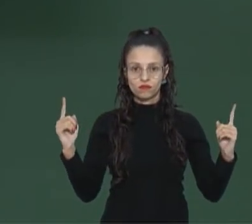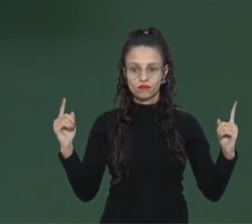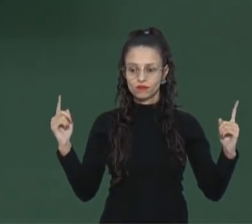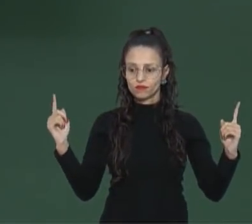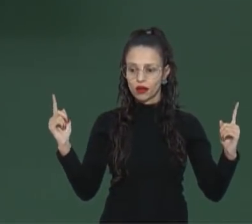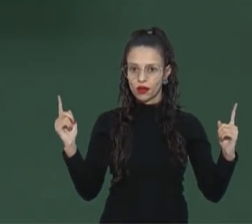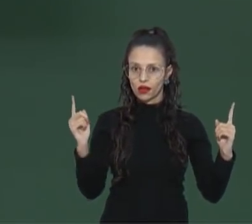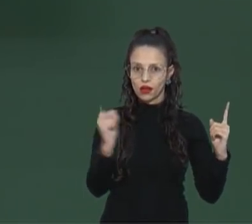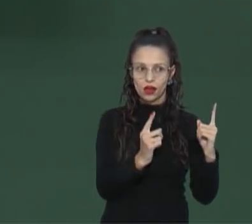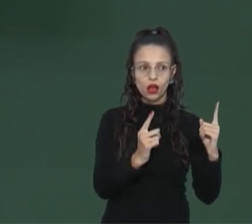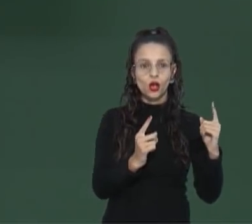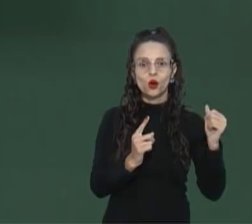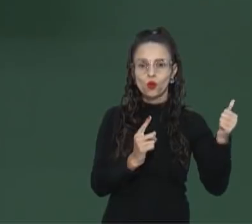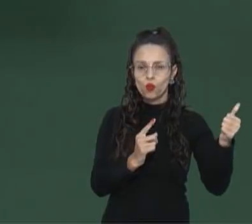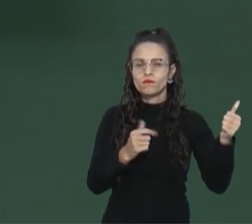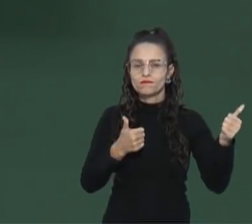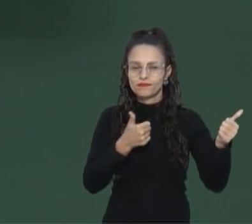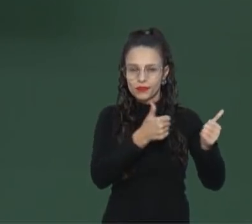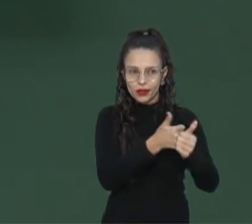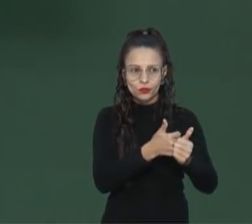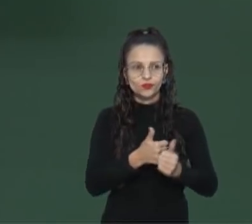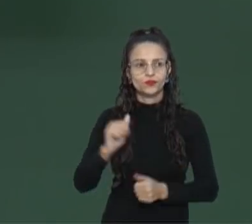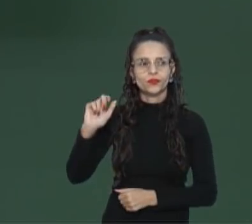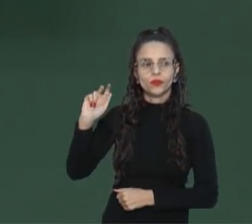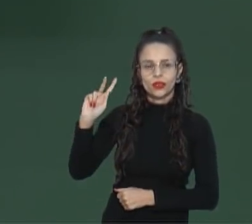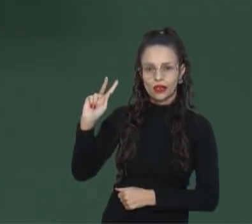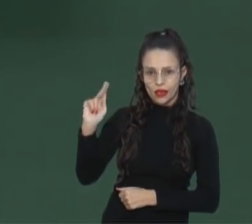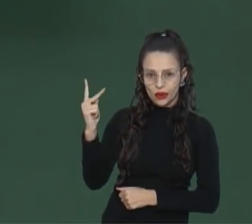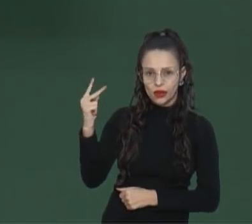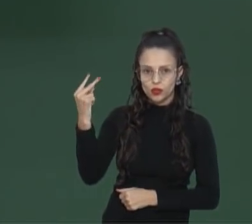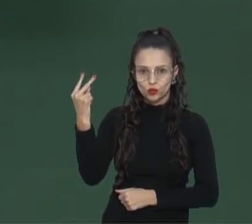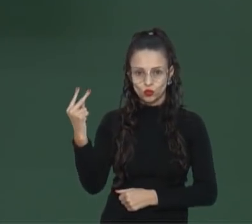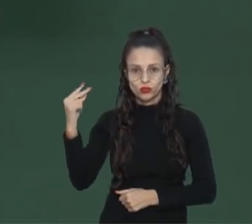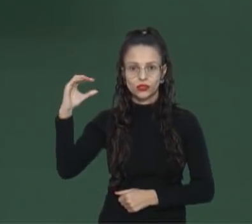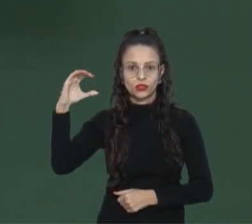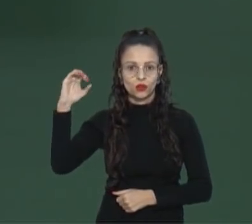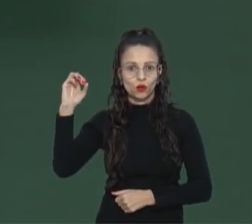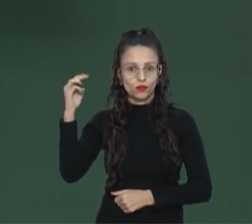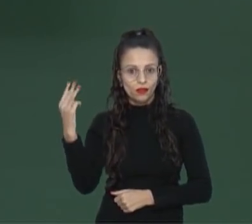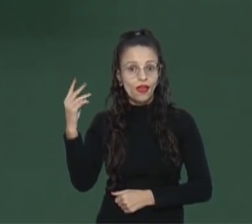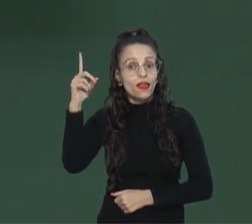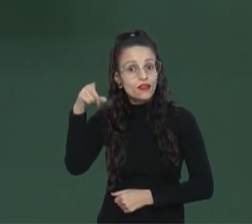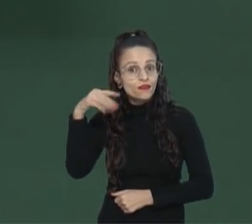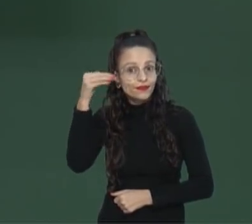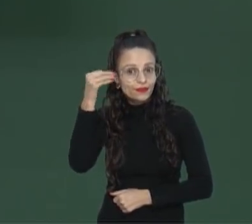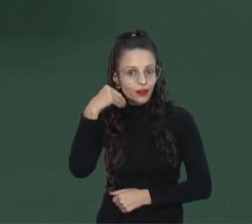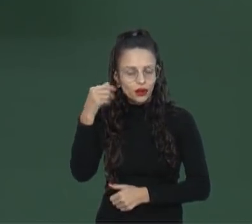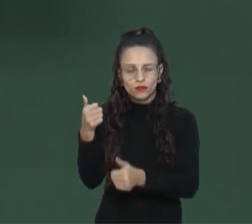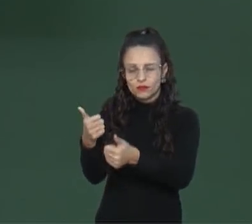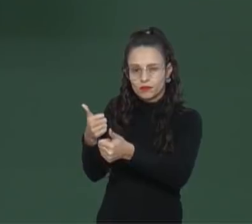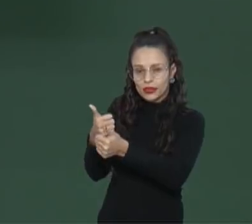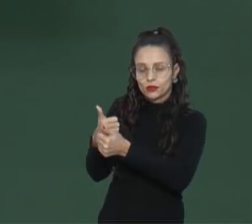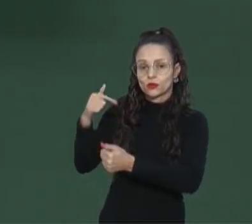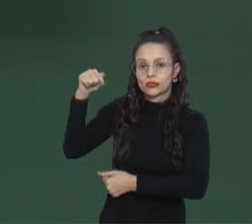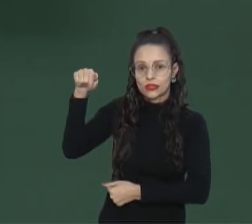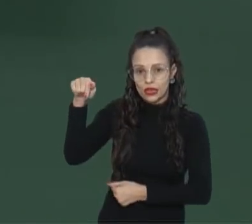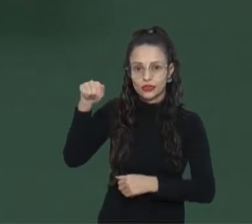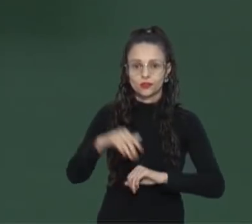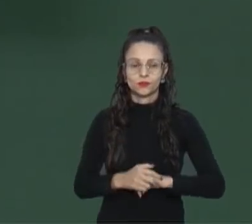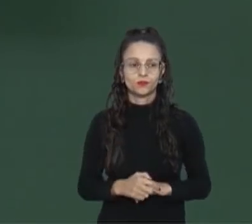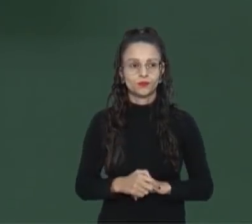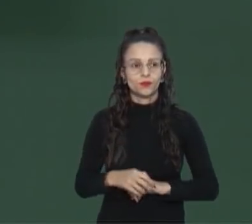1. Aí, o H2CO3 é um ácido fraco, ele vai estar mais perto do 7.